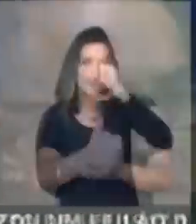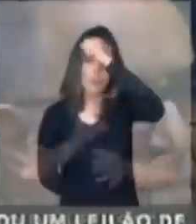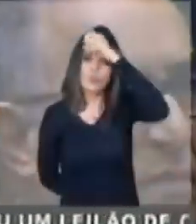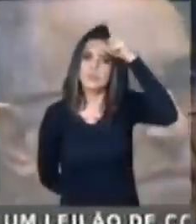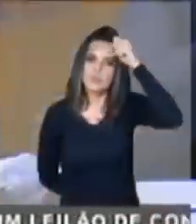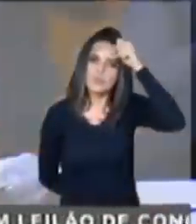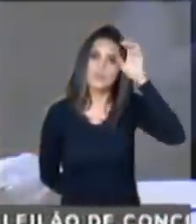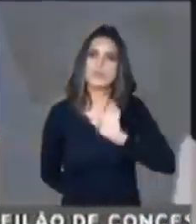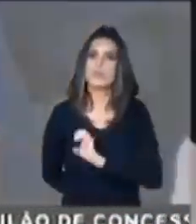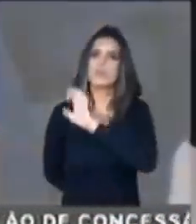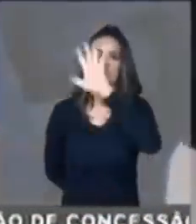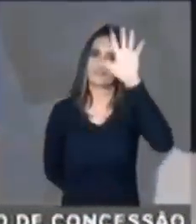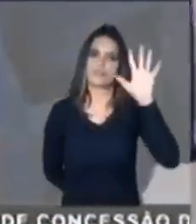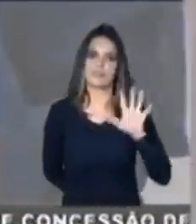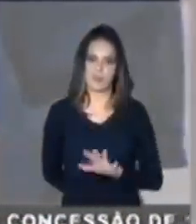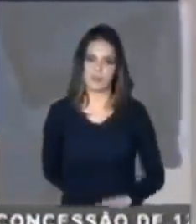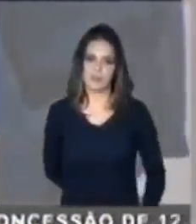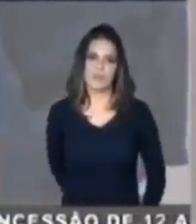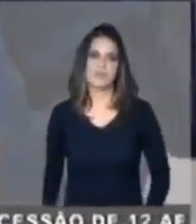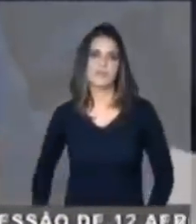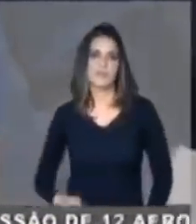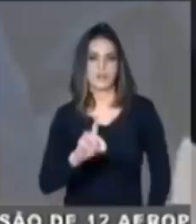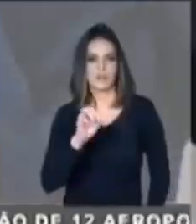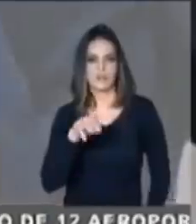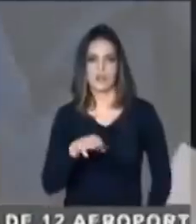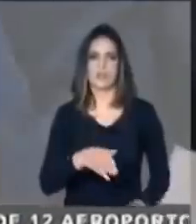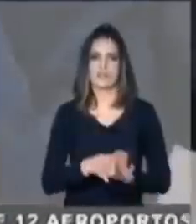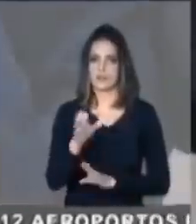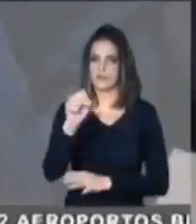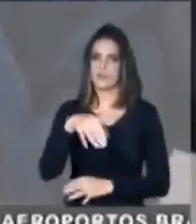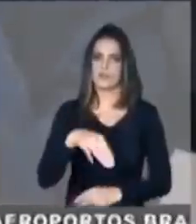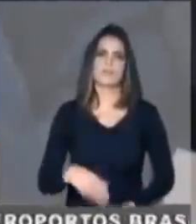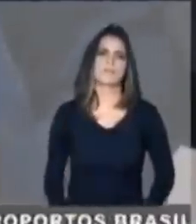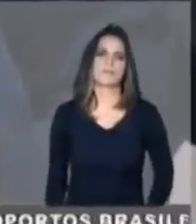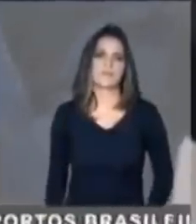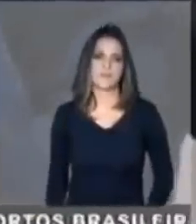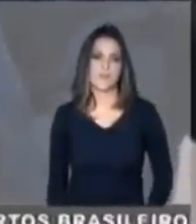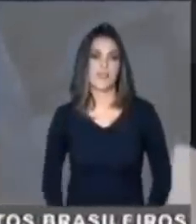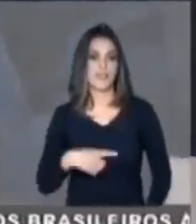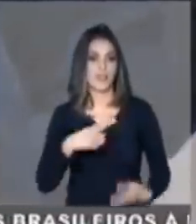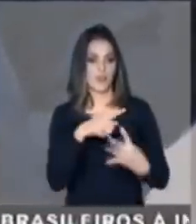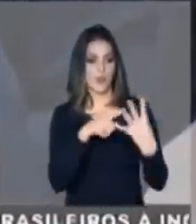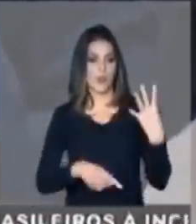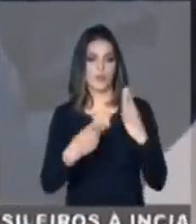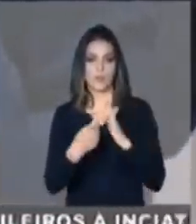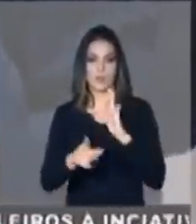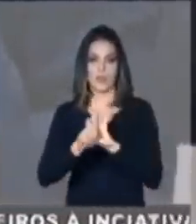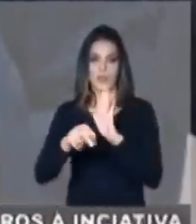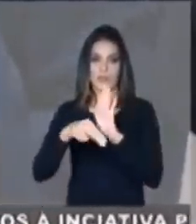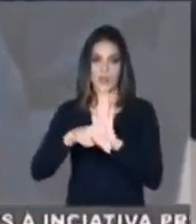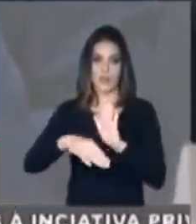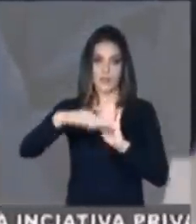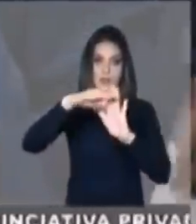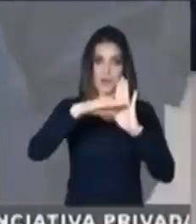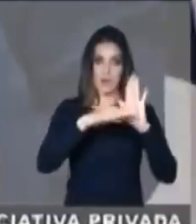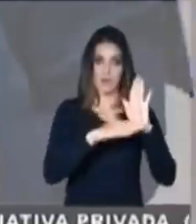privilégio. Senhor presidente, o Democratas orienta sim, e eu chamo a atenção dos colegas para 4 PLNs que estão na pauta e dizem